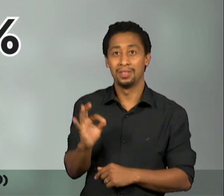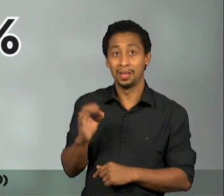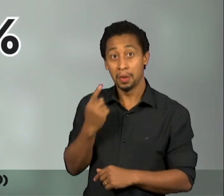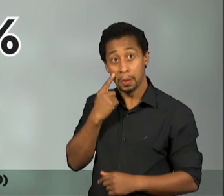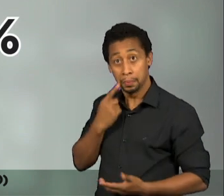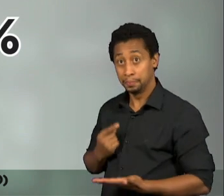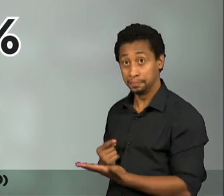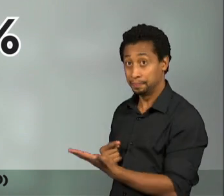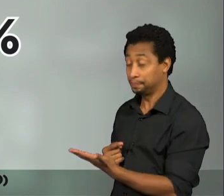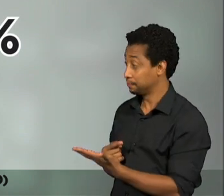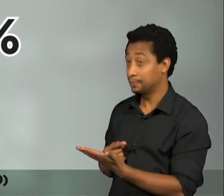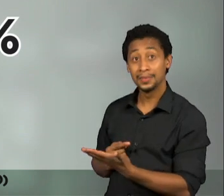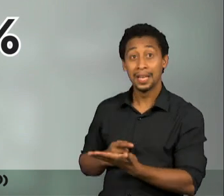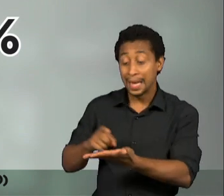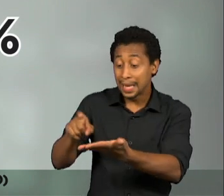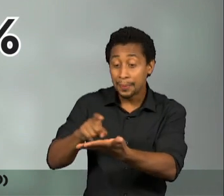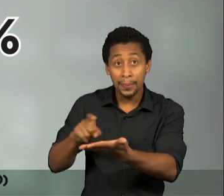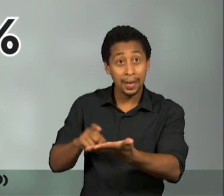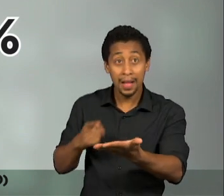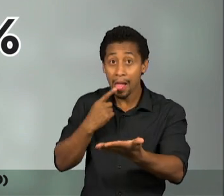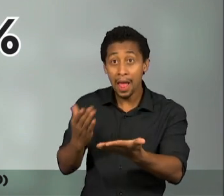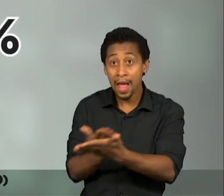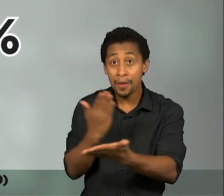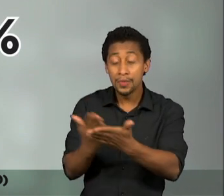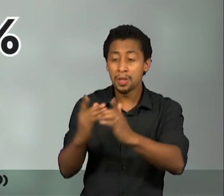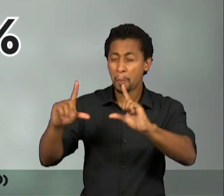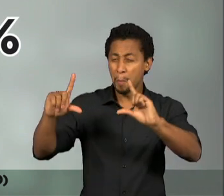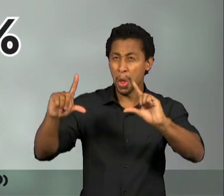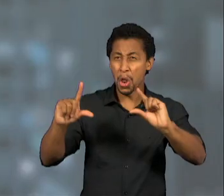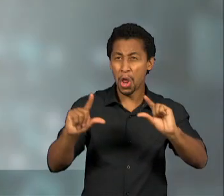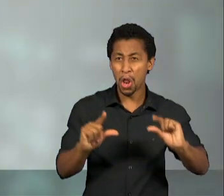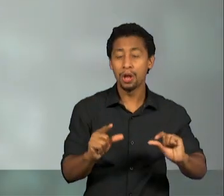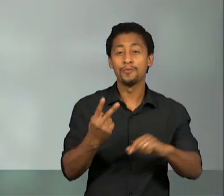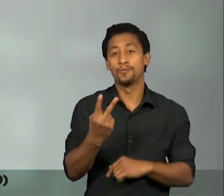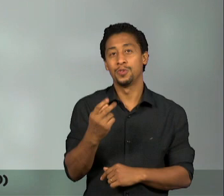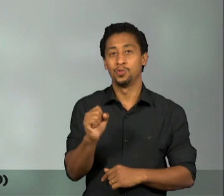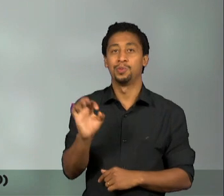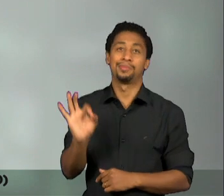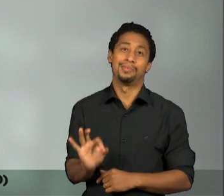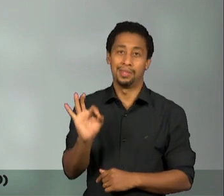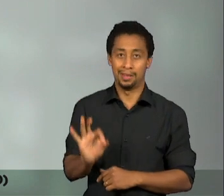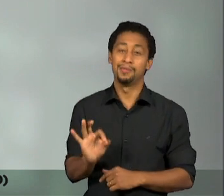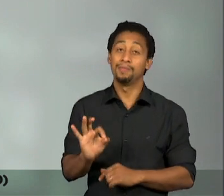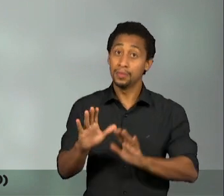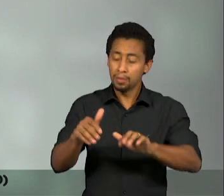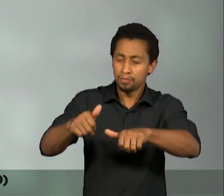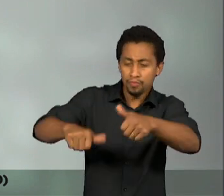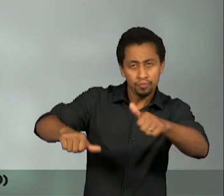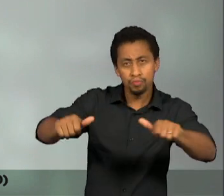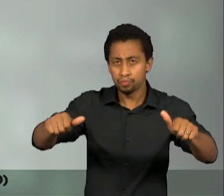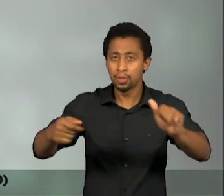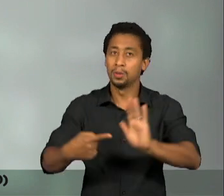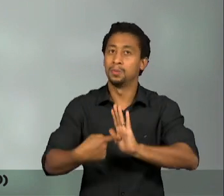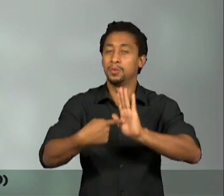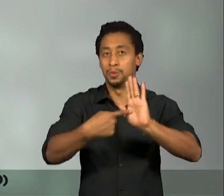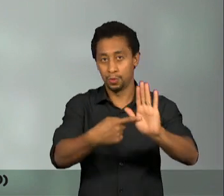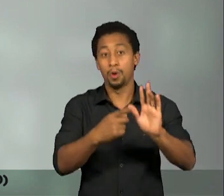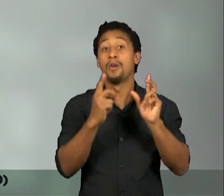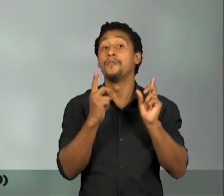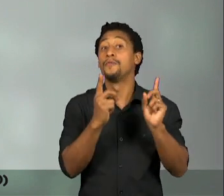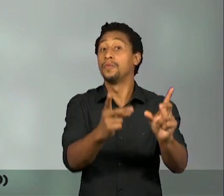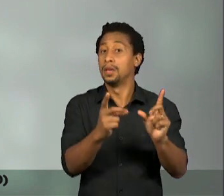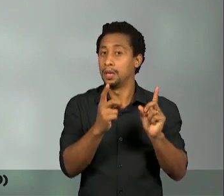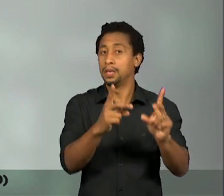versões impressas, que diminuíram em 28% a circulação. Os números foram auditados e se referem apenas à venda direta